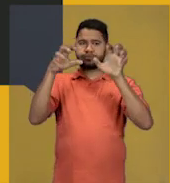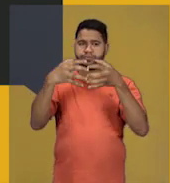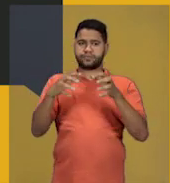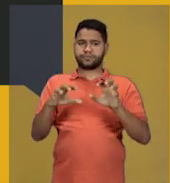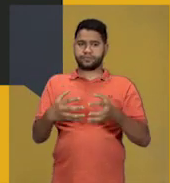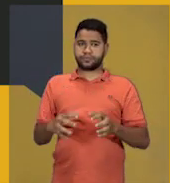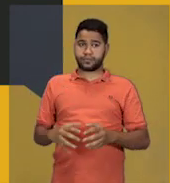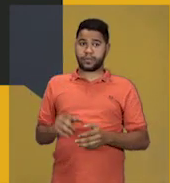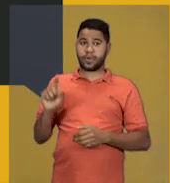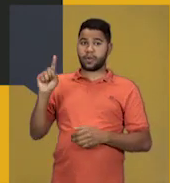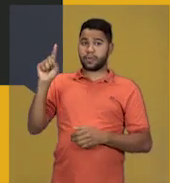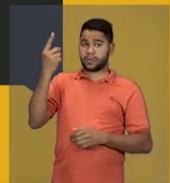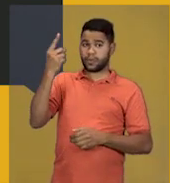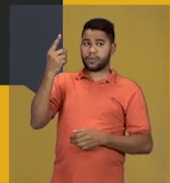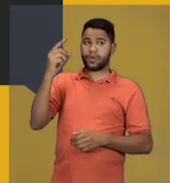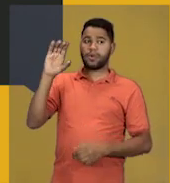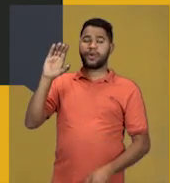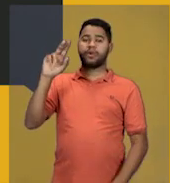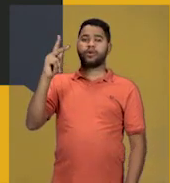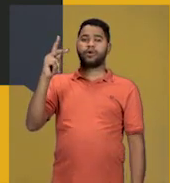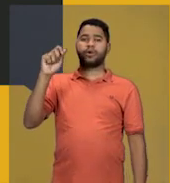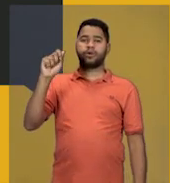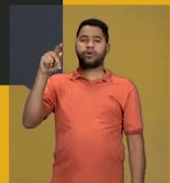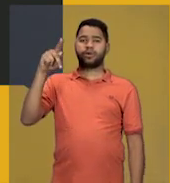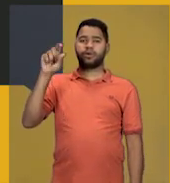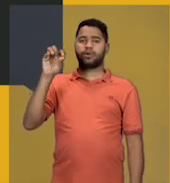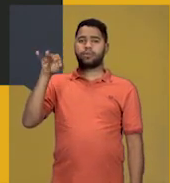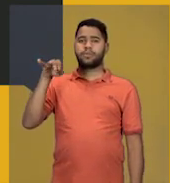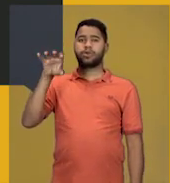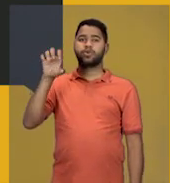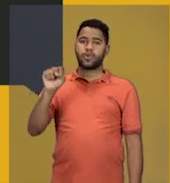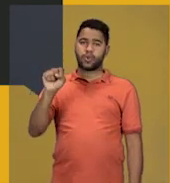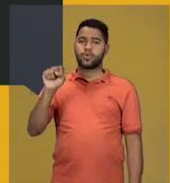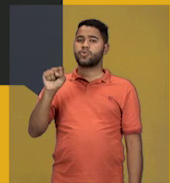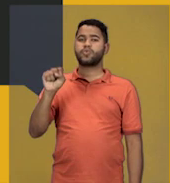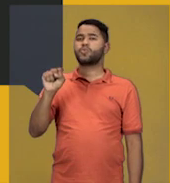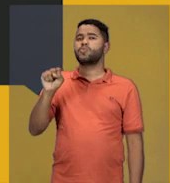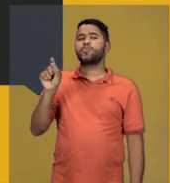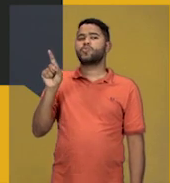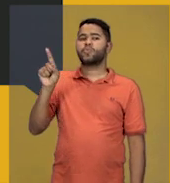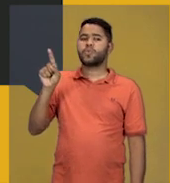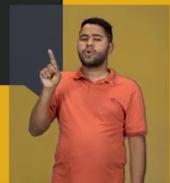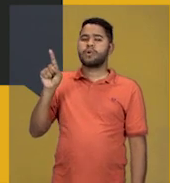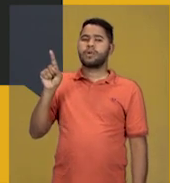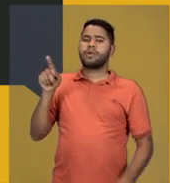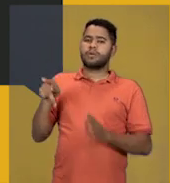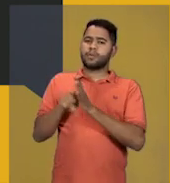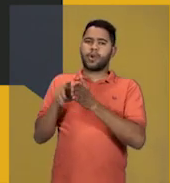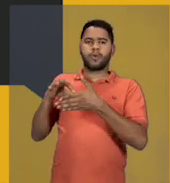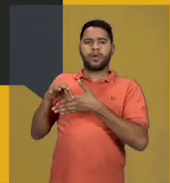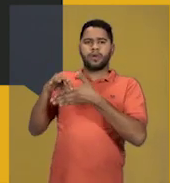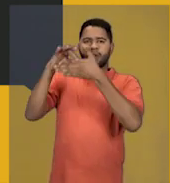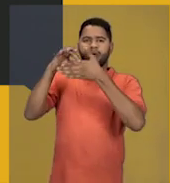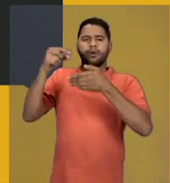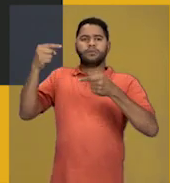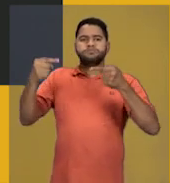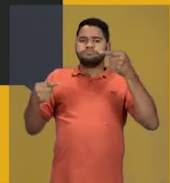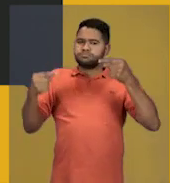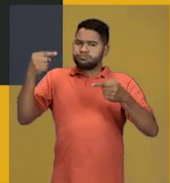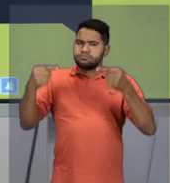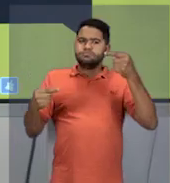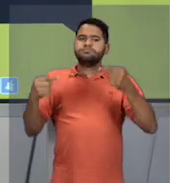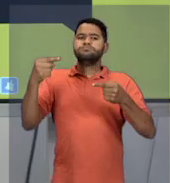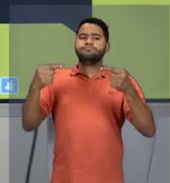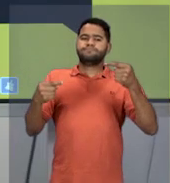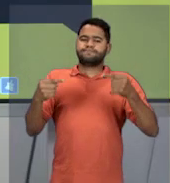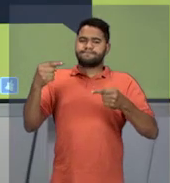O primeiro grupo era o grupo dos chapetones, que aí seriam aqueles líderes políticos que têm